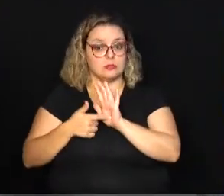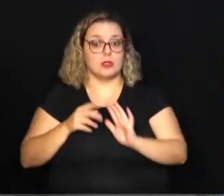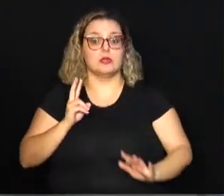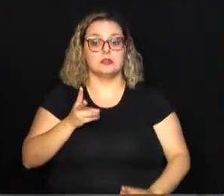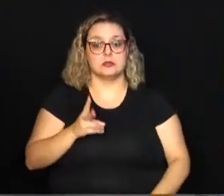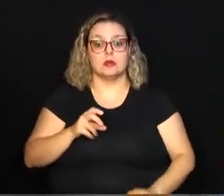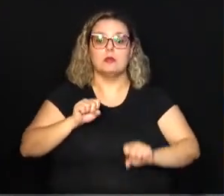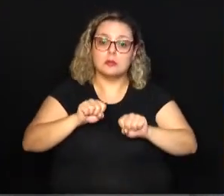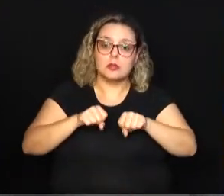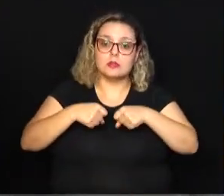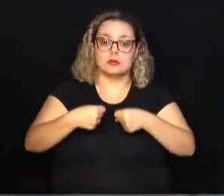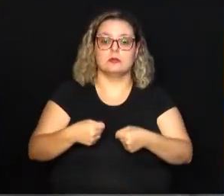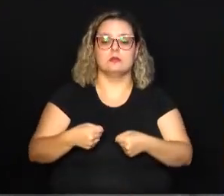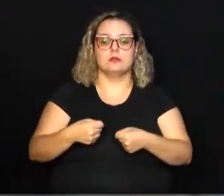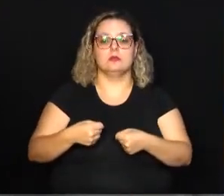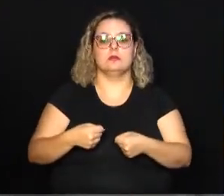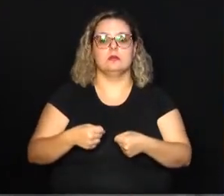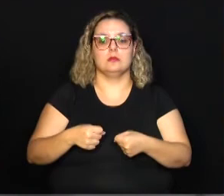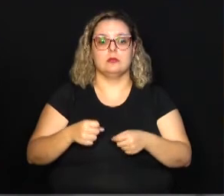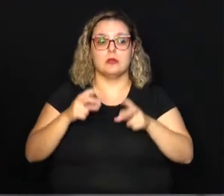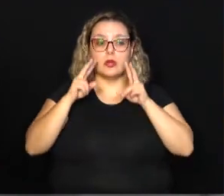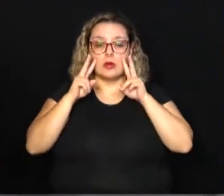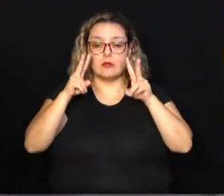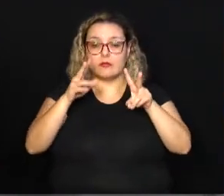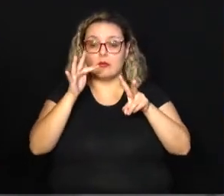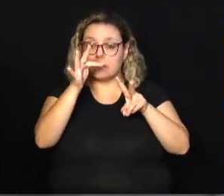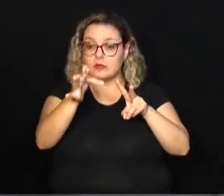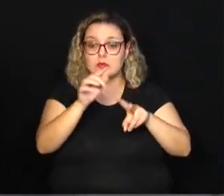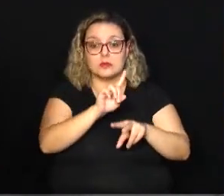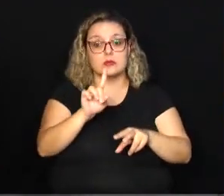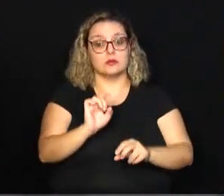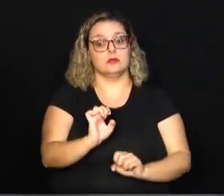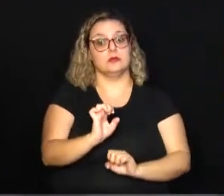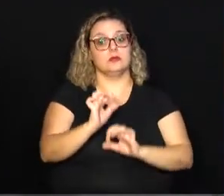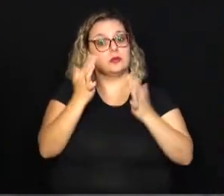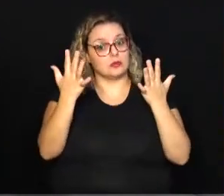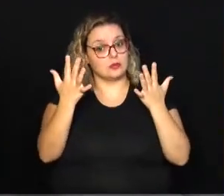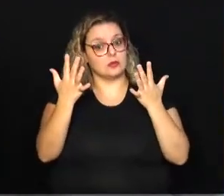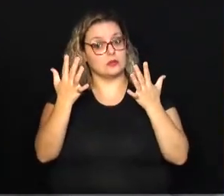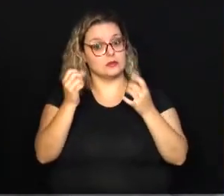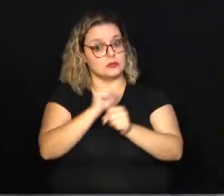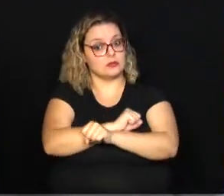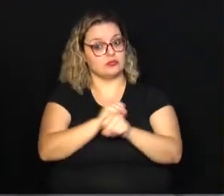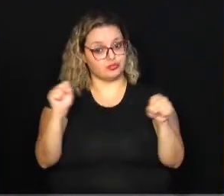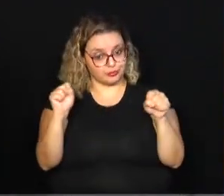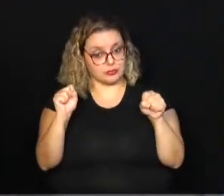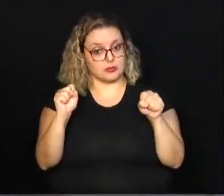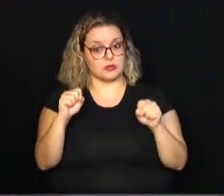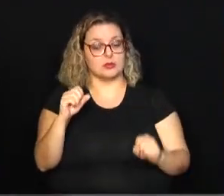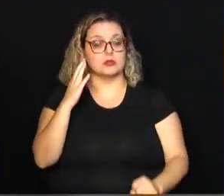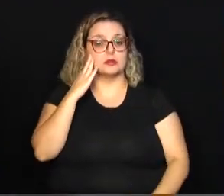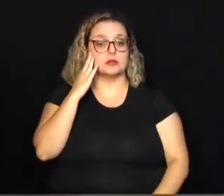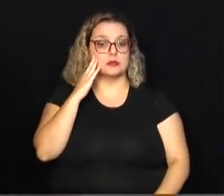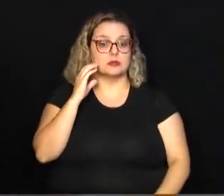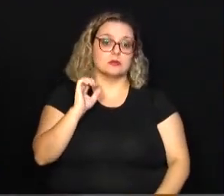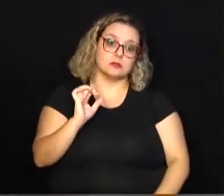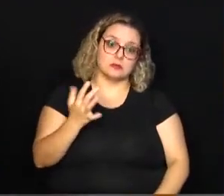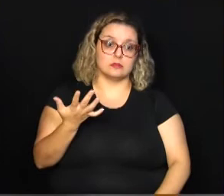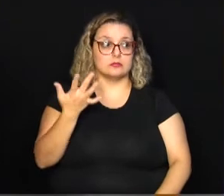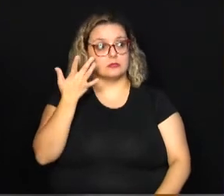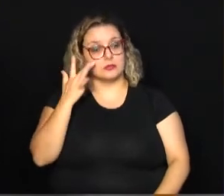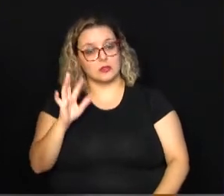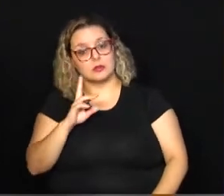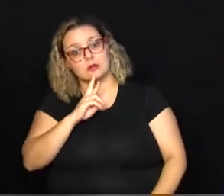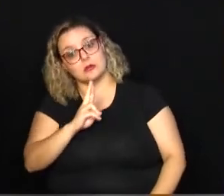lutar para prever um pouco o futuro, não deixar a coisa acontecer sem que a gente saiba que isso pode ocorrer. Também não sei se eu respondi, também